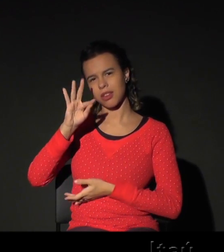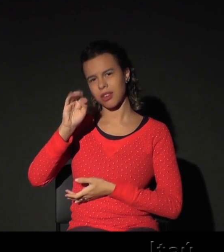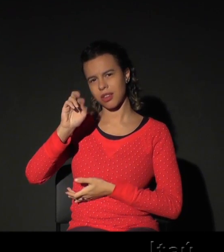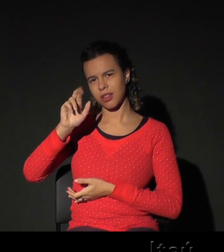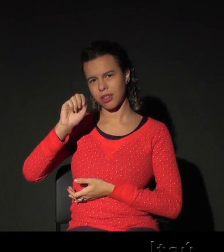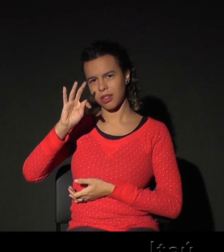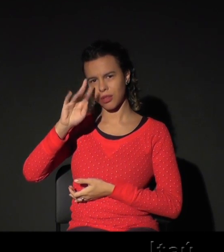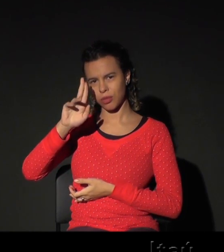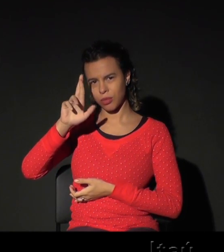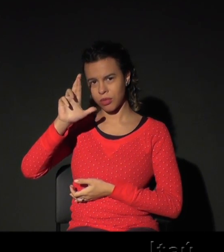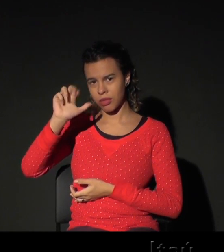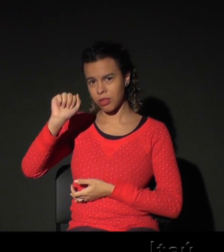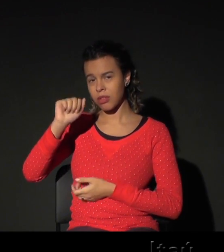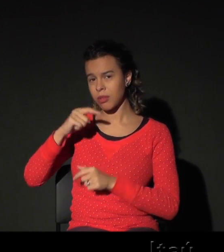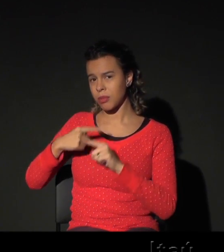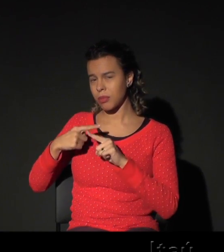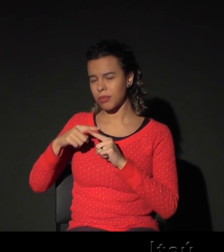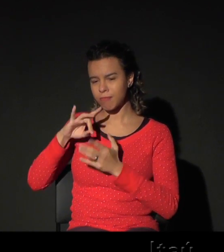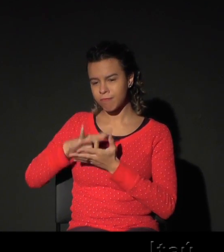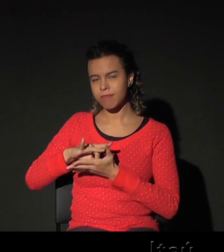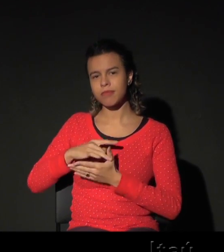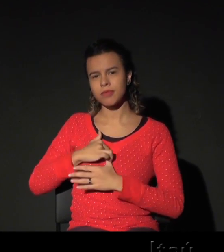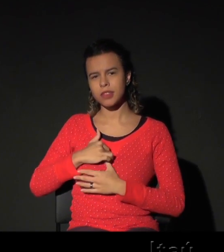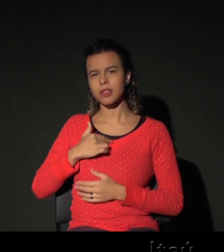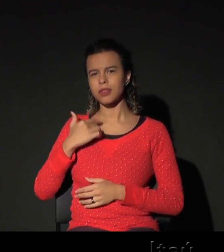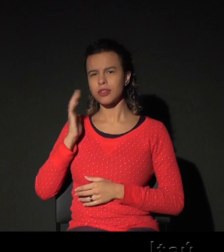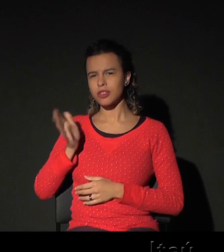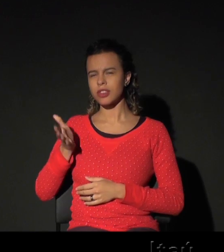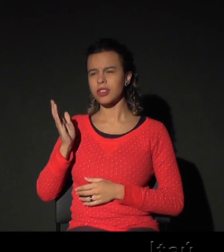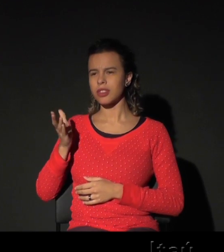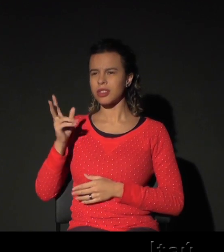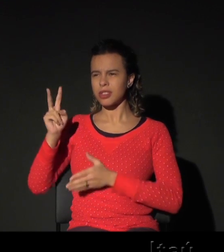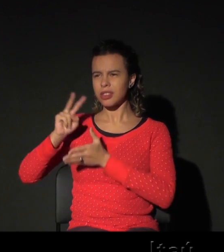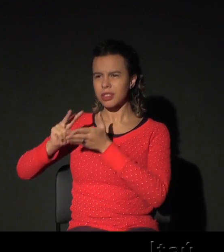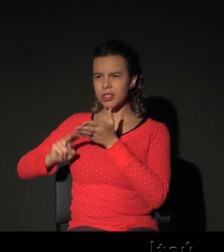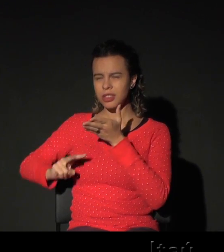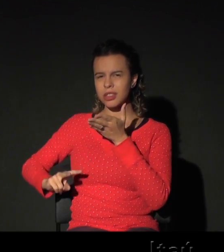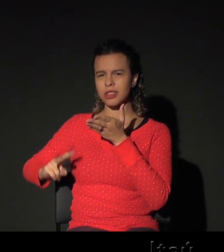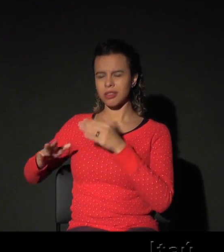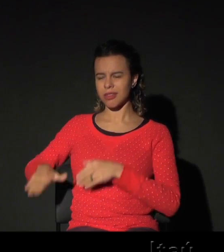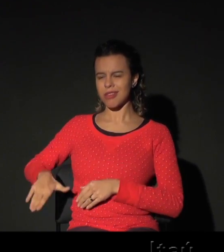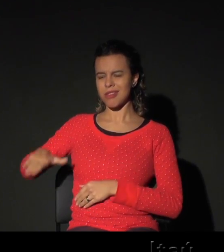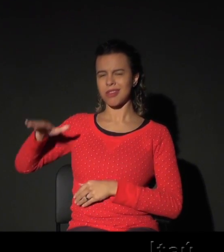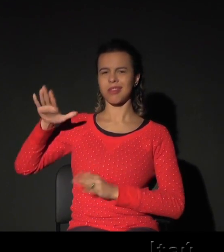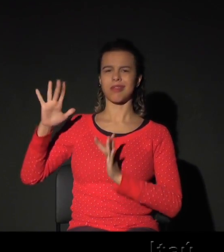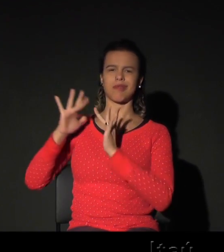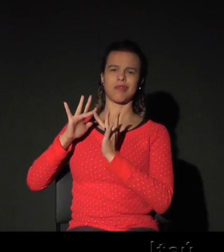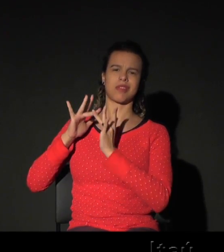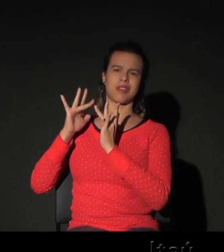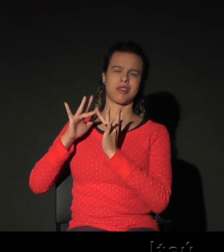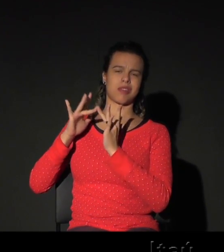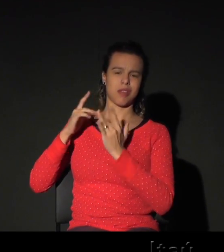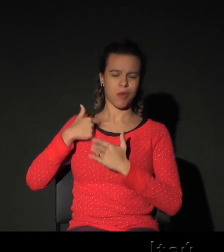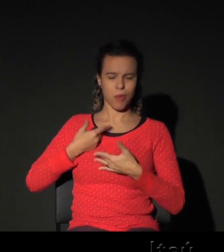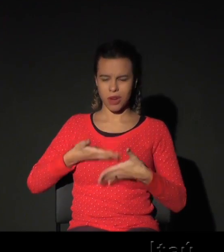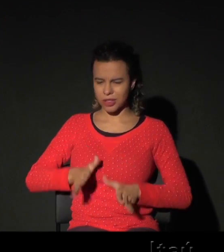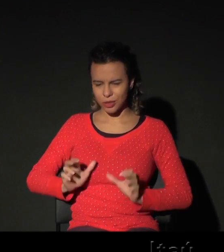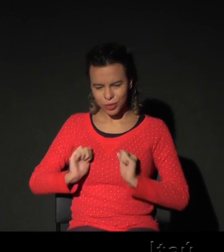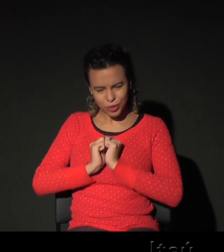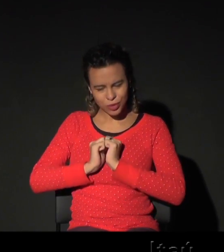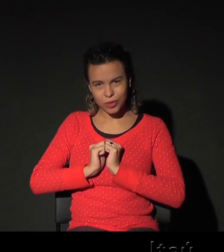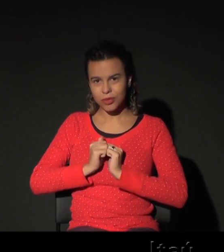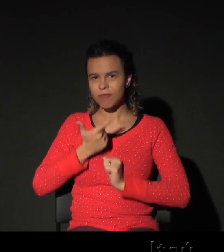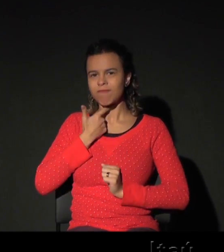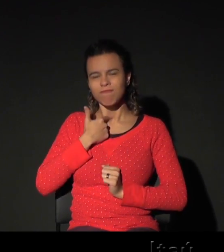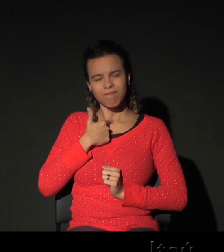porque na realidade já eu já vinha com a literatura desde criança aquilo nasceu comigo